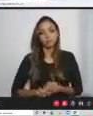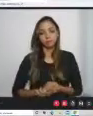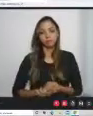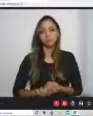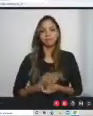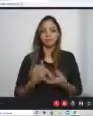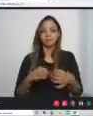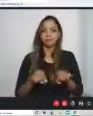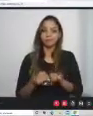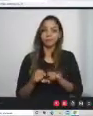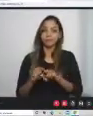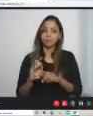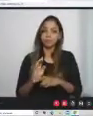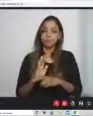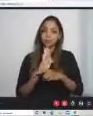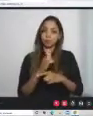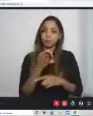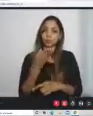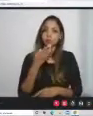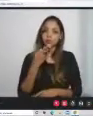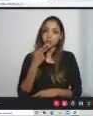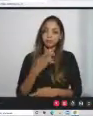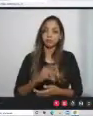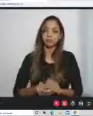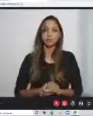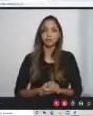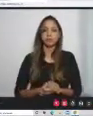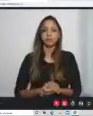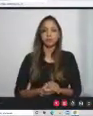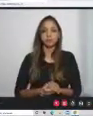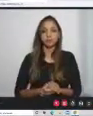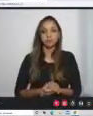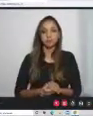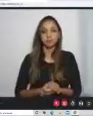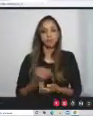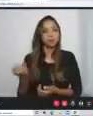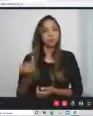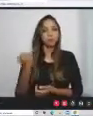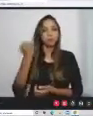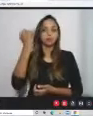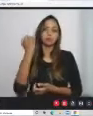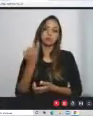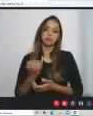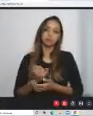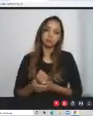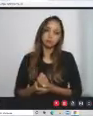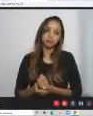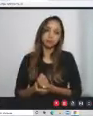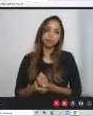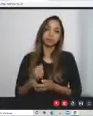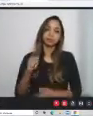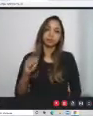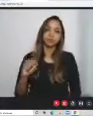Vossa Excelência, no sentido do que Vossa Excelência falou, da importância do agente comunitário de